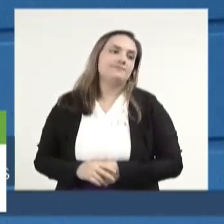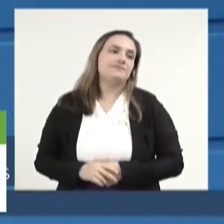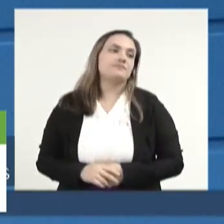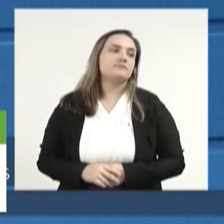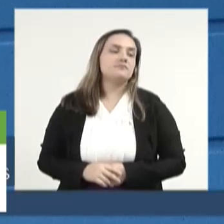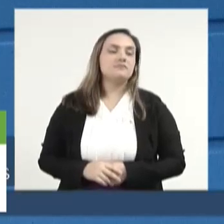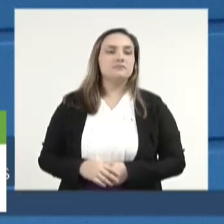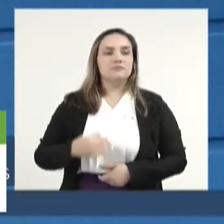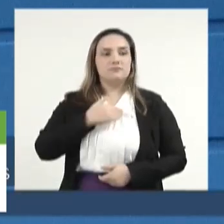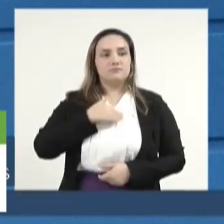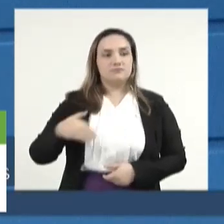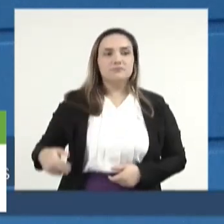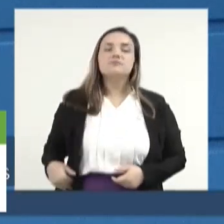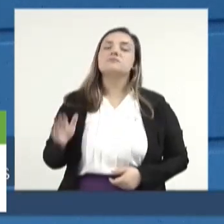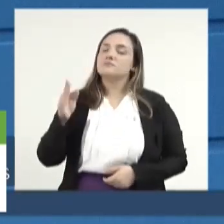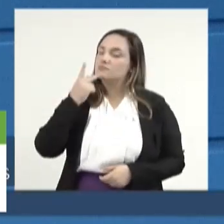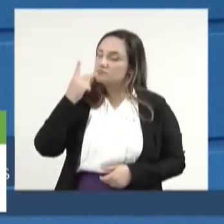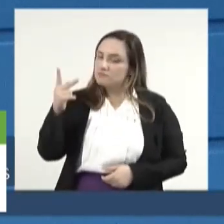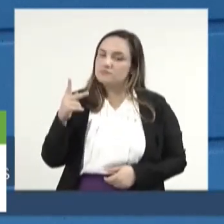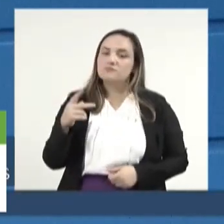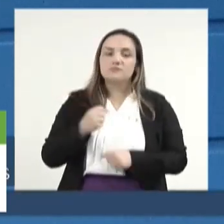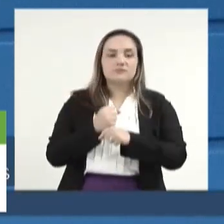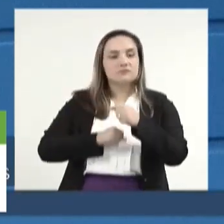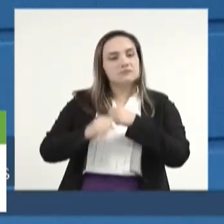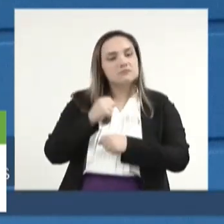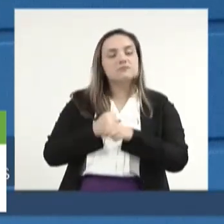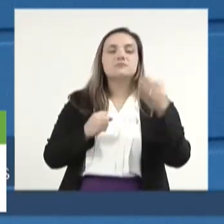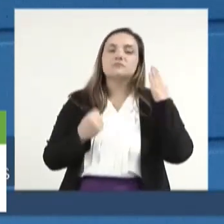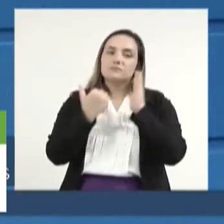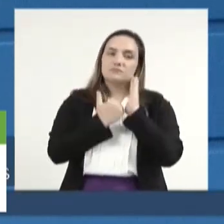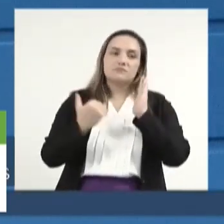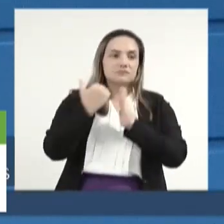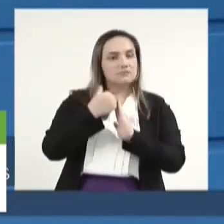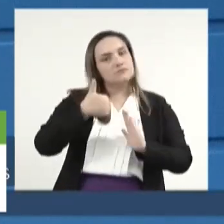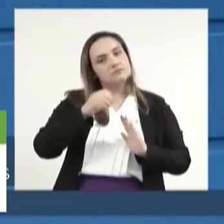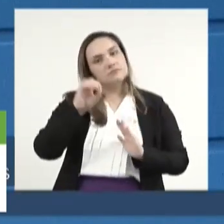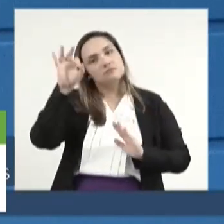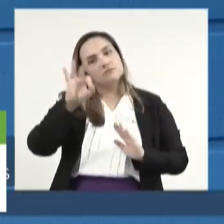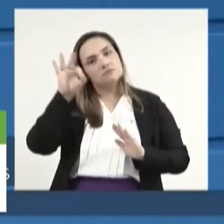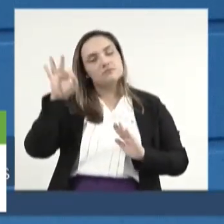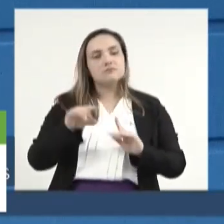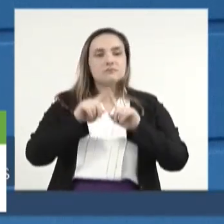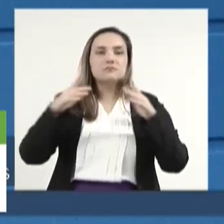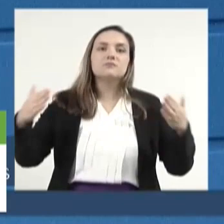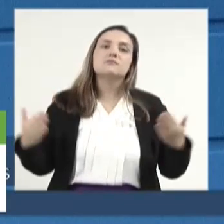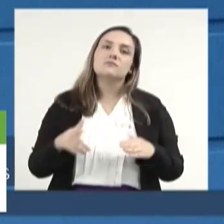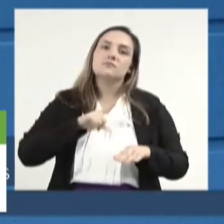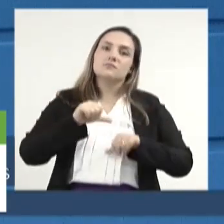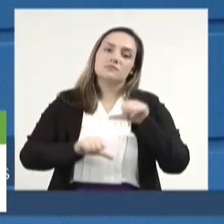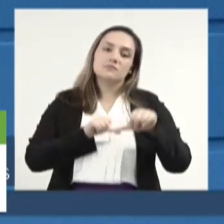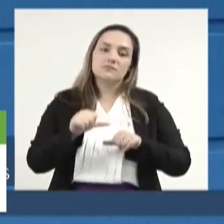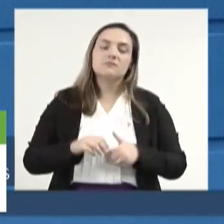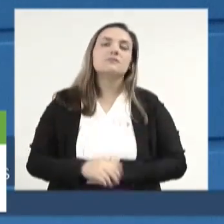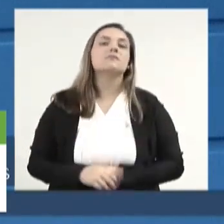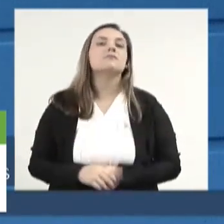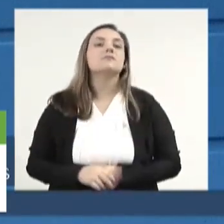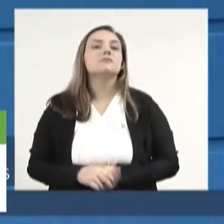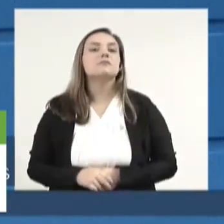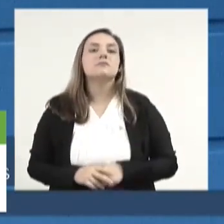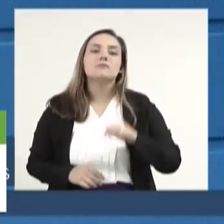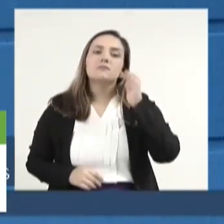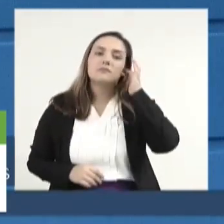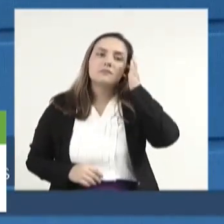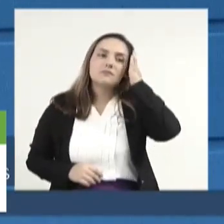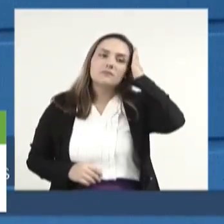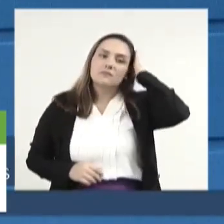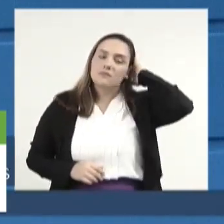tem demonstrado isso, tanto no ano passado, com o reajuste de 10%, agora com essa mudança que deu algum reajuste,